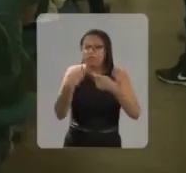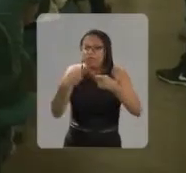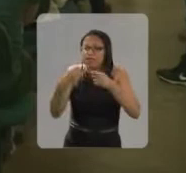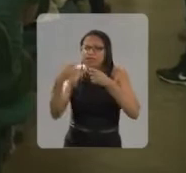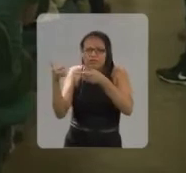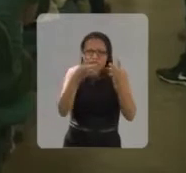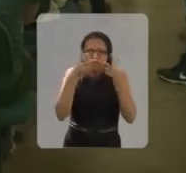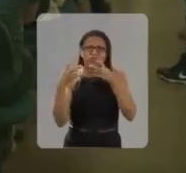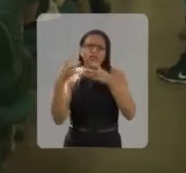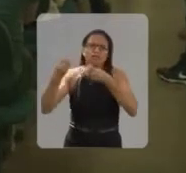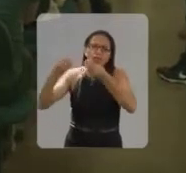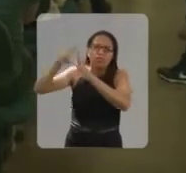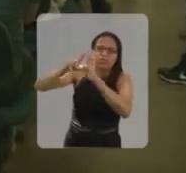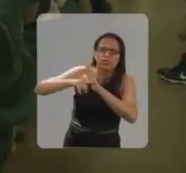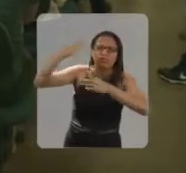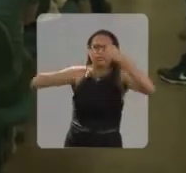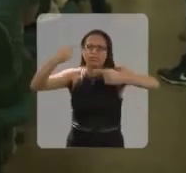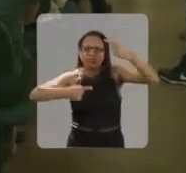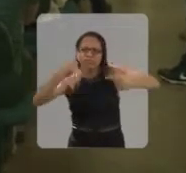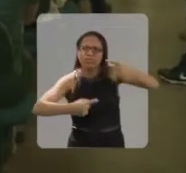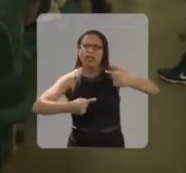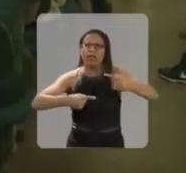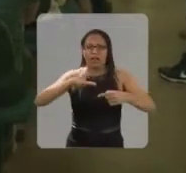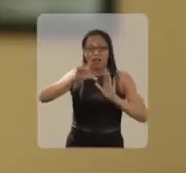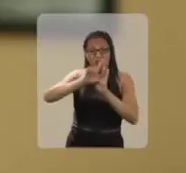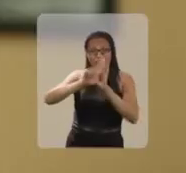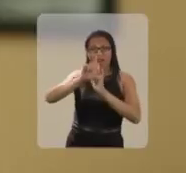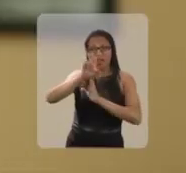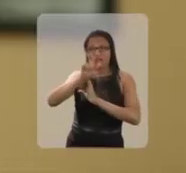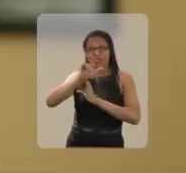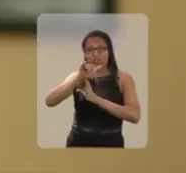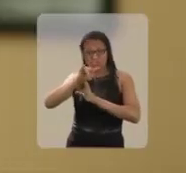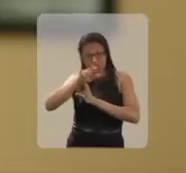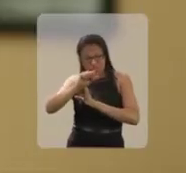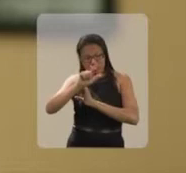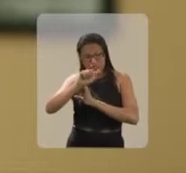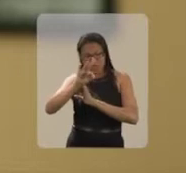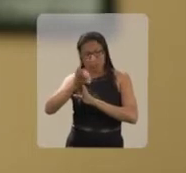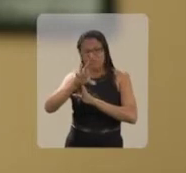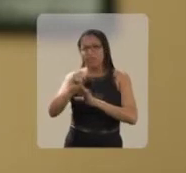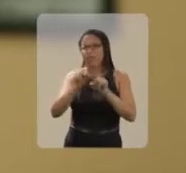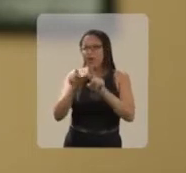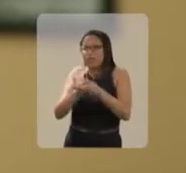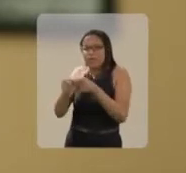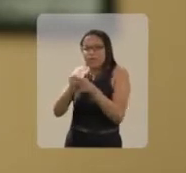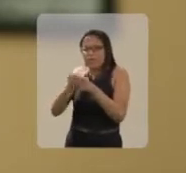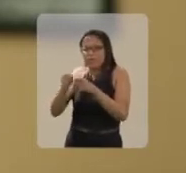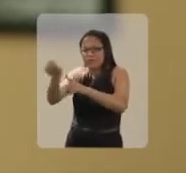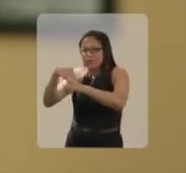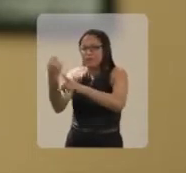tramitação e discussão dos projetos legislativos de seu interesse. É só com controle social que a gente vai ter a